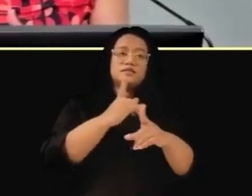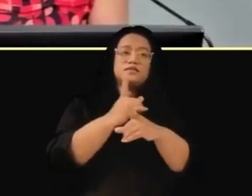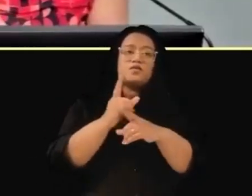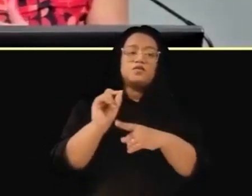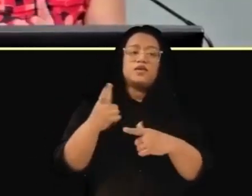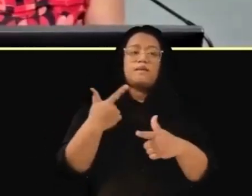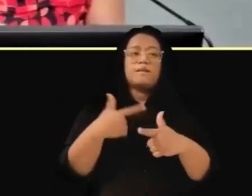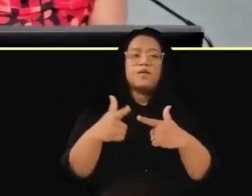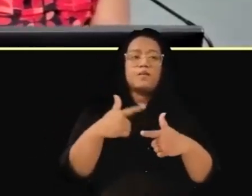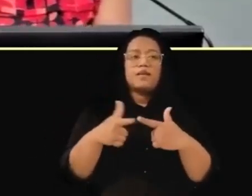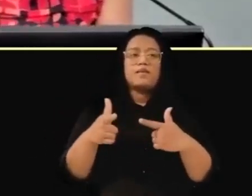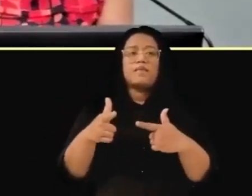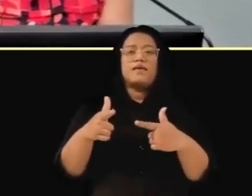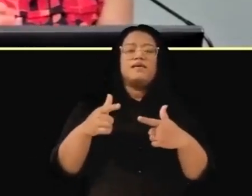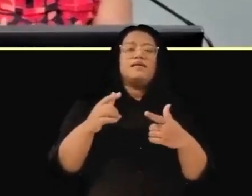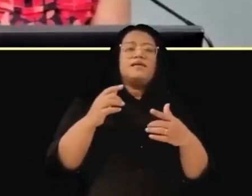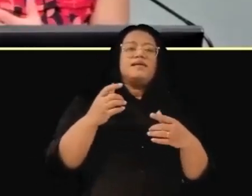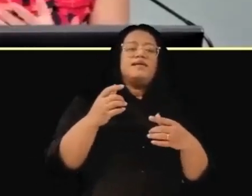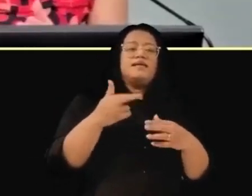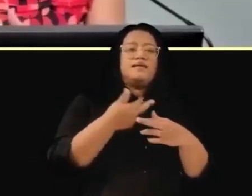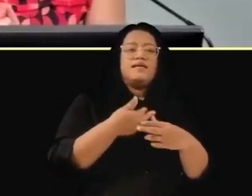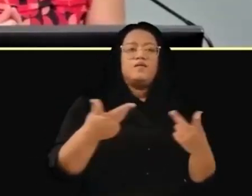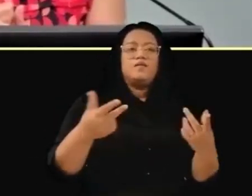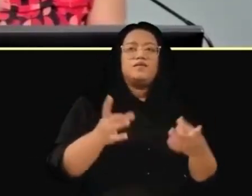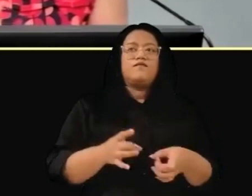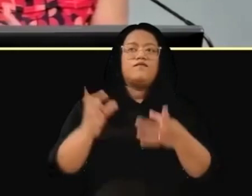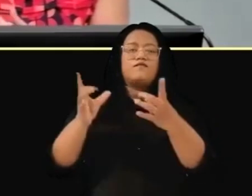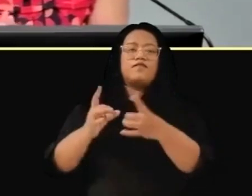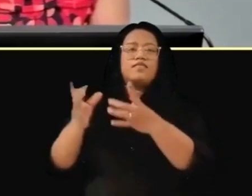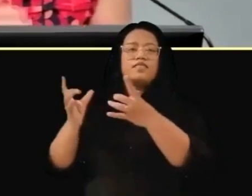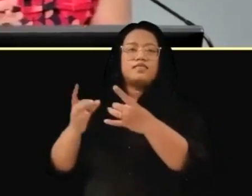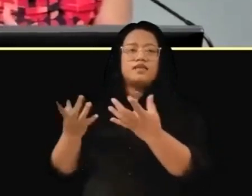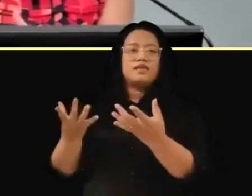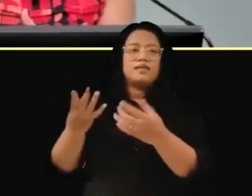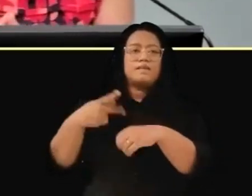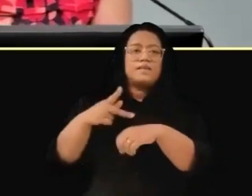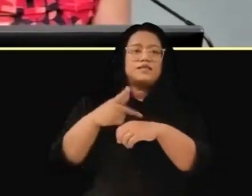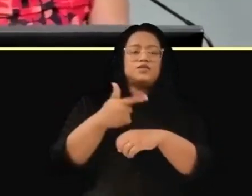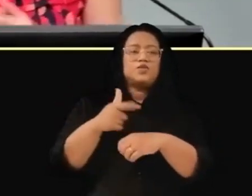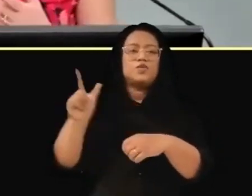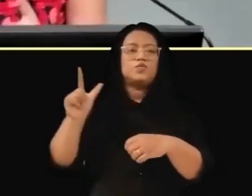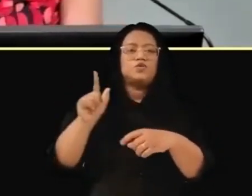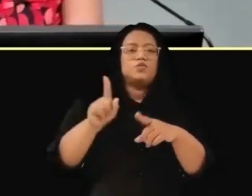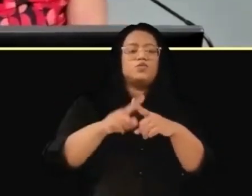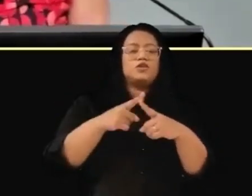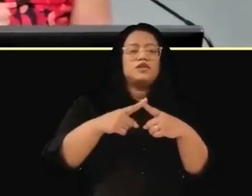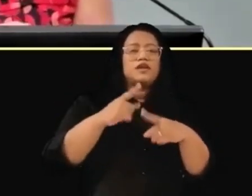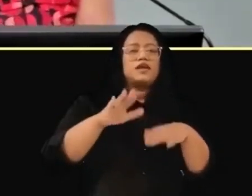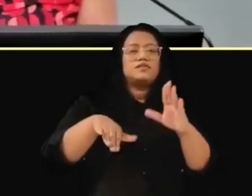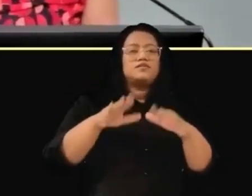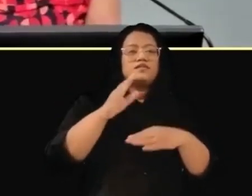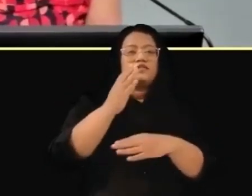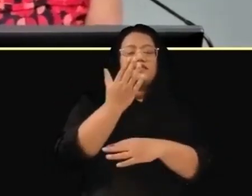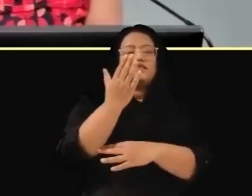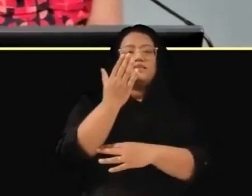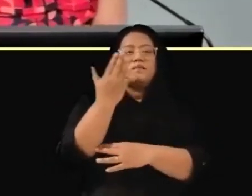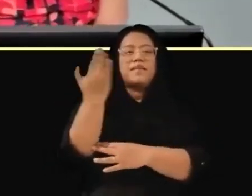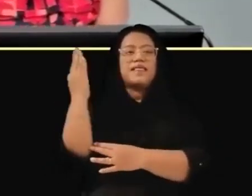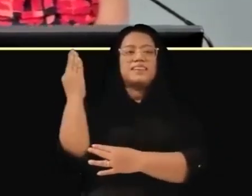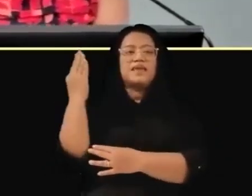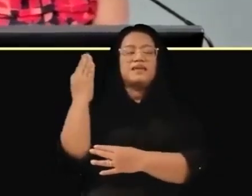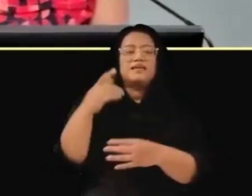relação à exportação, eventualmente, quando não há exportação de madeira, por exemplo, se não há certificação,